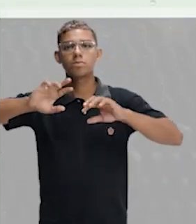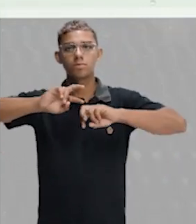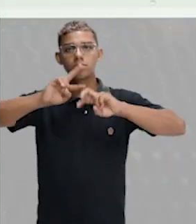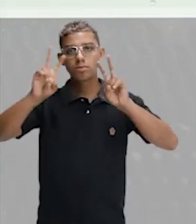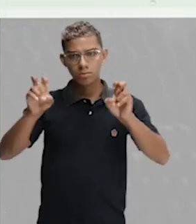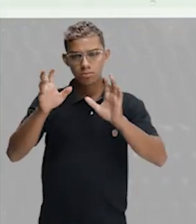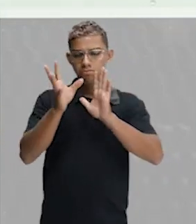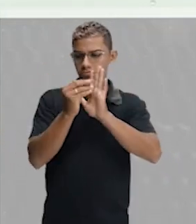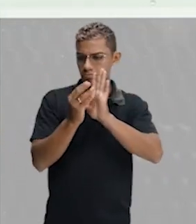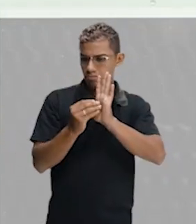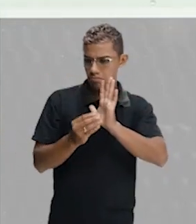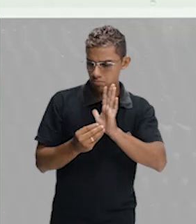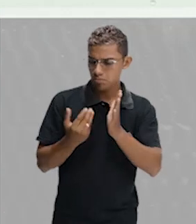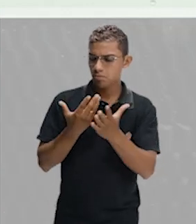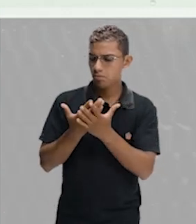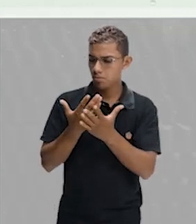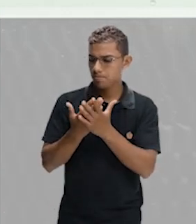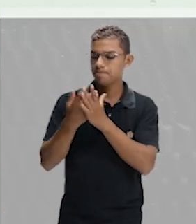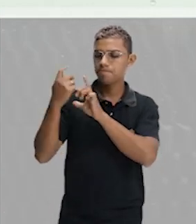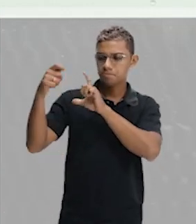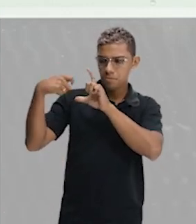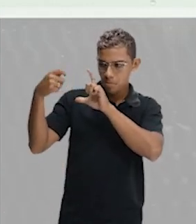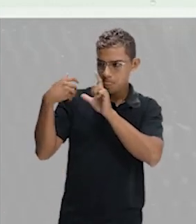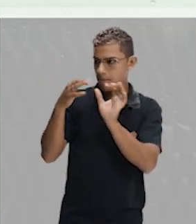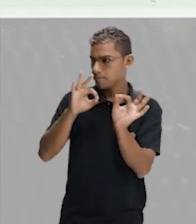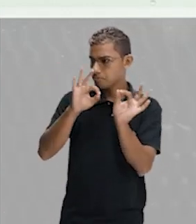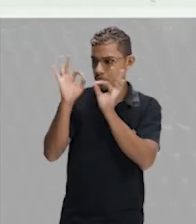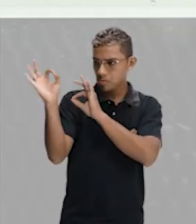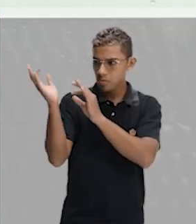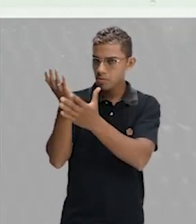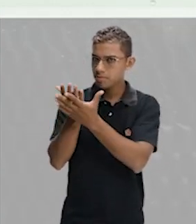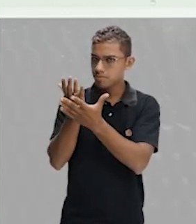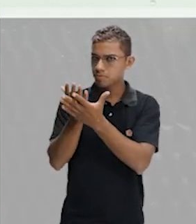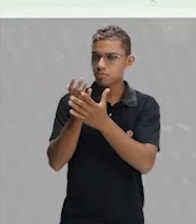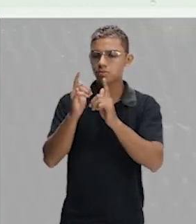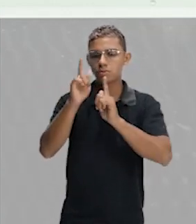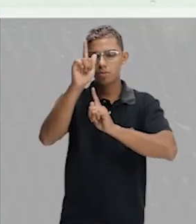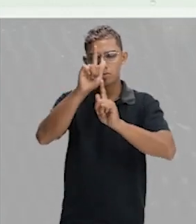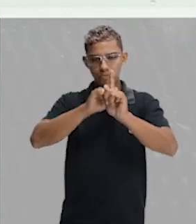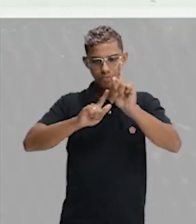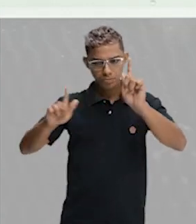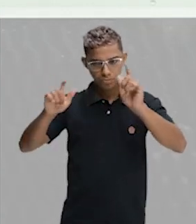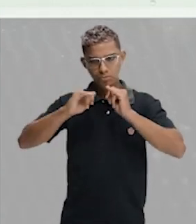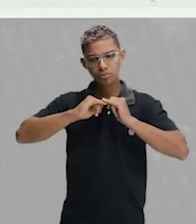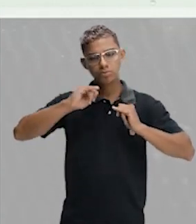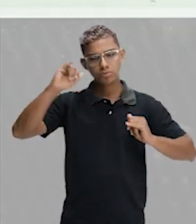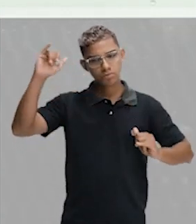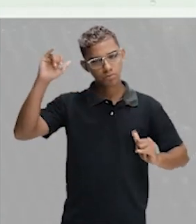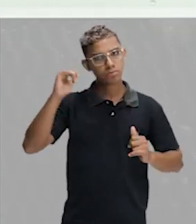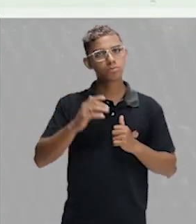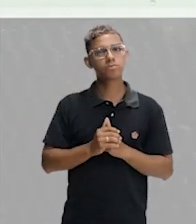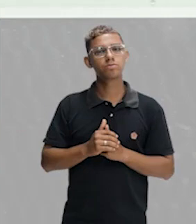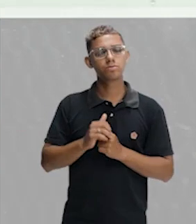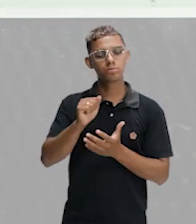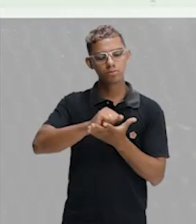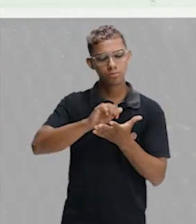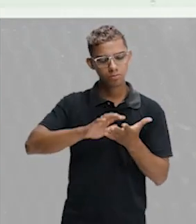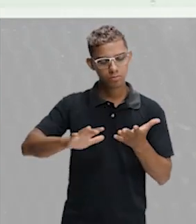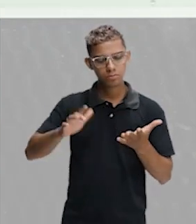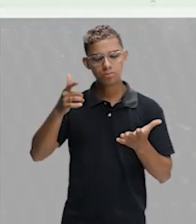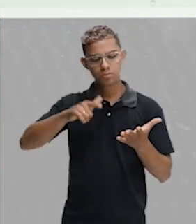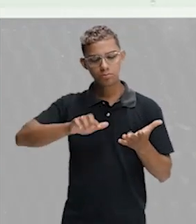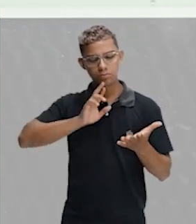então assistam os dois vídeos que tem sobre estudo da reta é fácil esses exercícios tire suas dúvidas